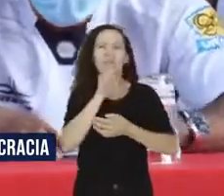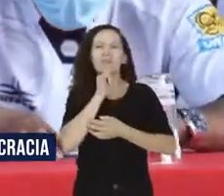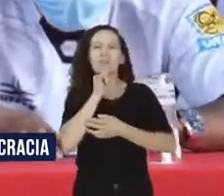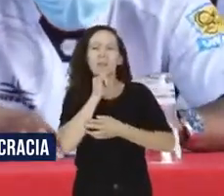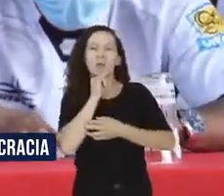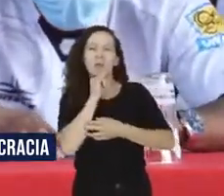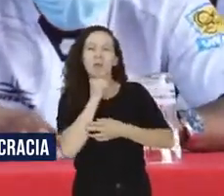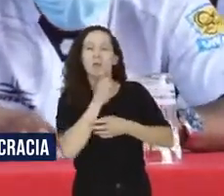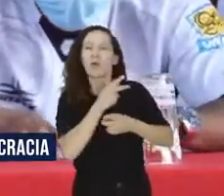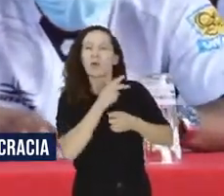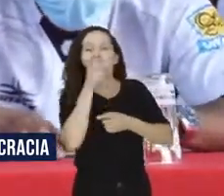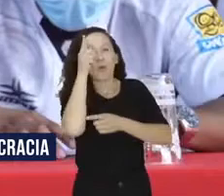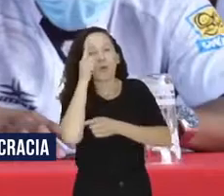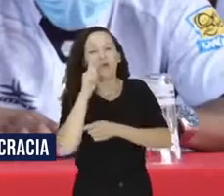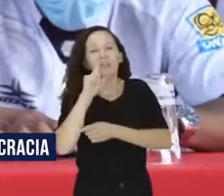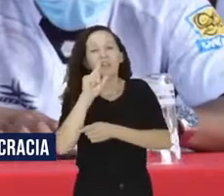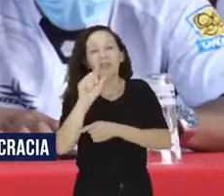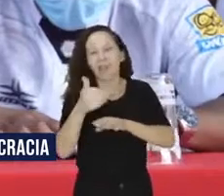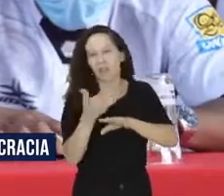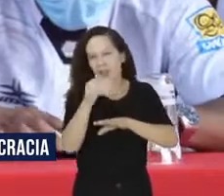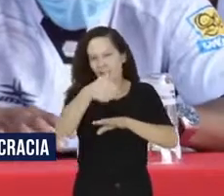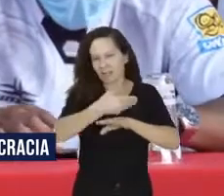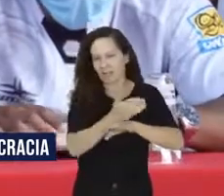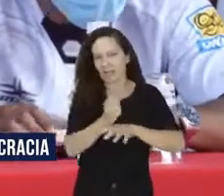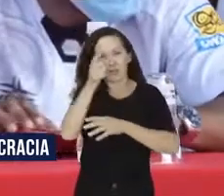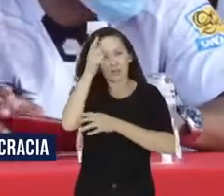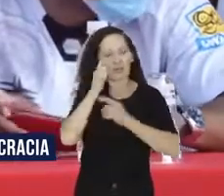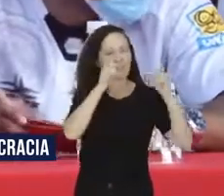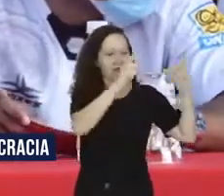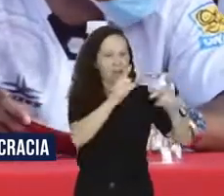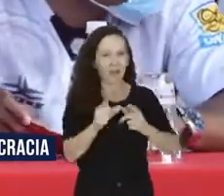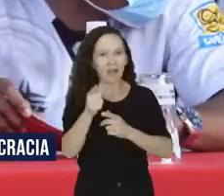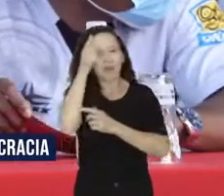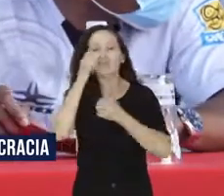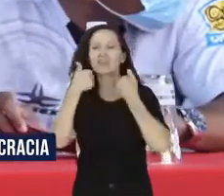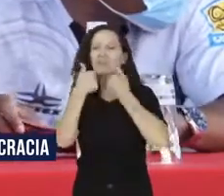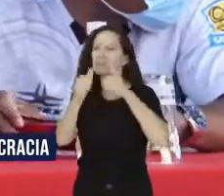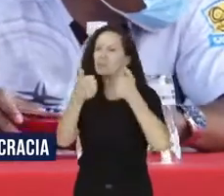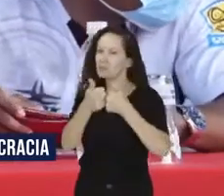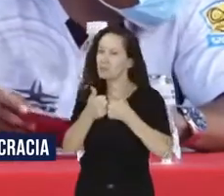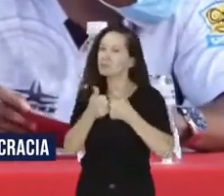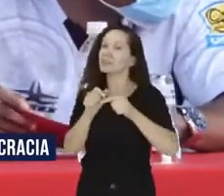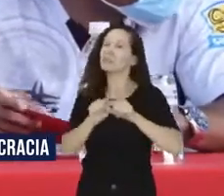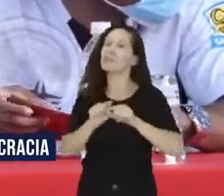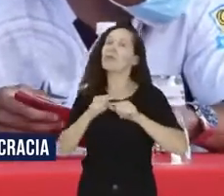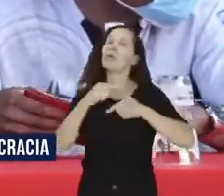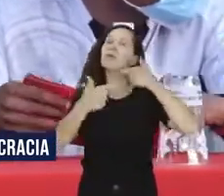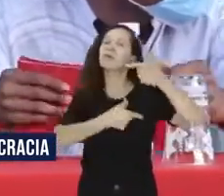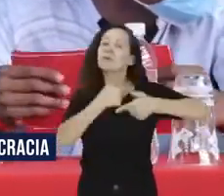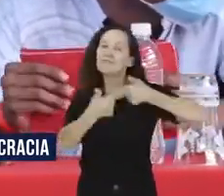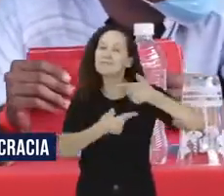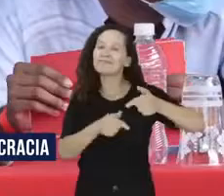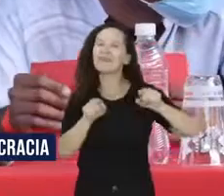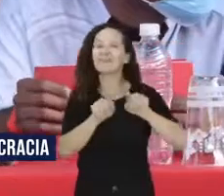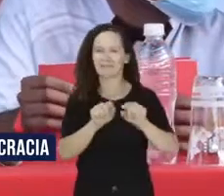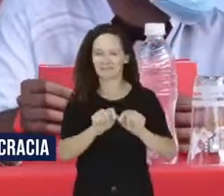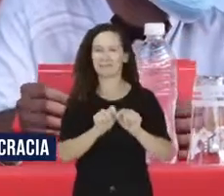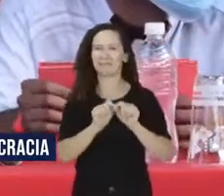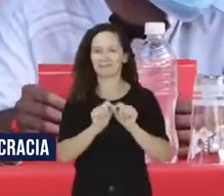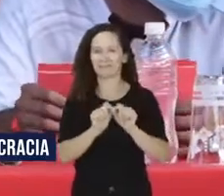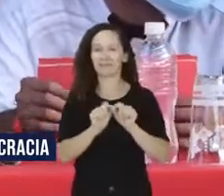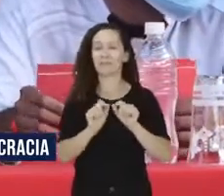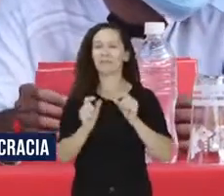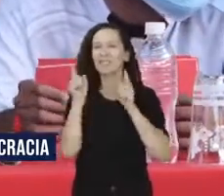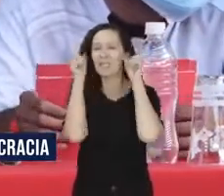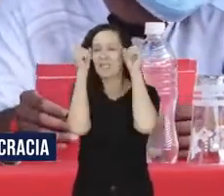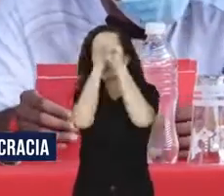conseguir acesso, é uma luta pelo transporte. E aí a questão do emprego também entra também, né? Porque como é difícil o jovem da